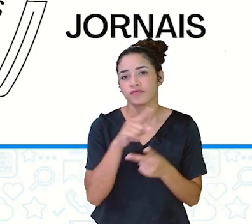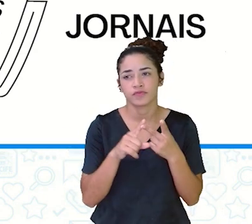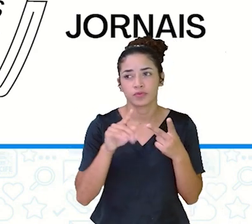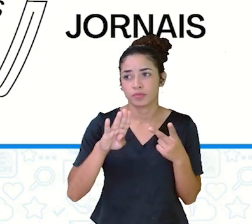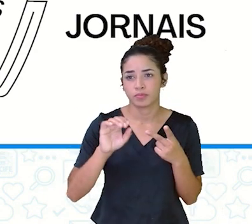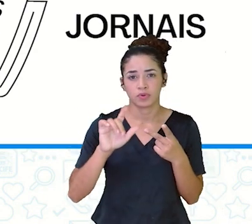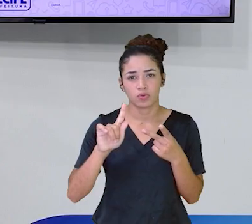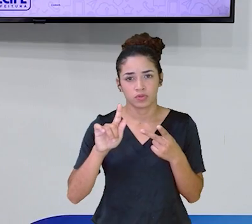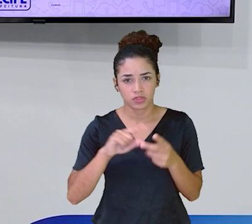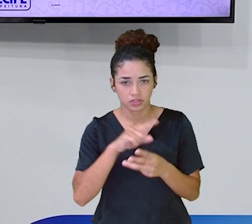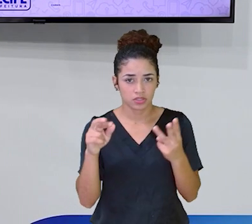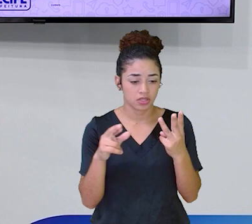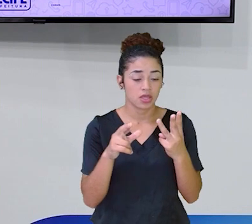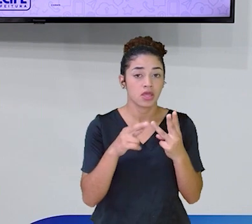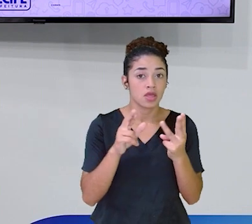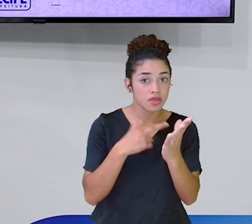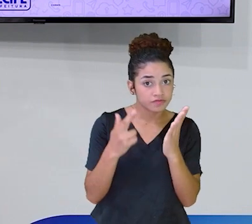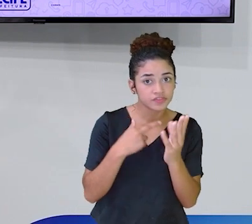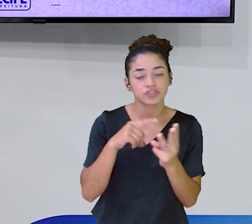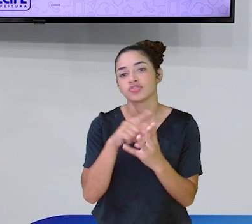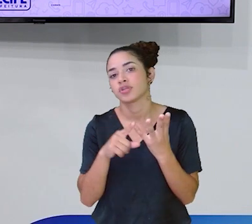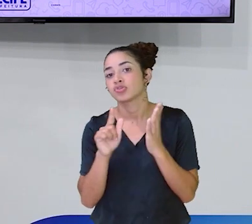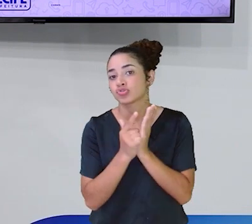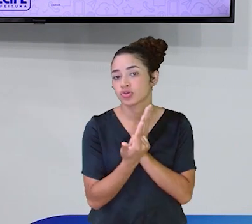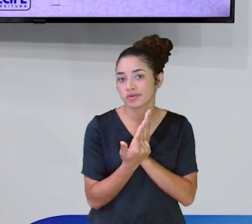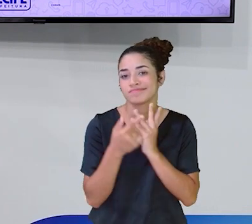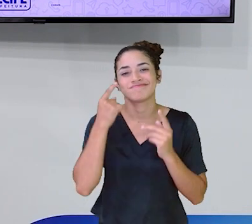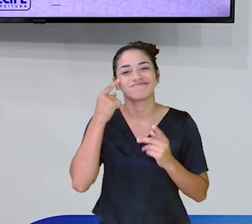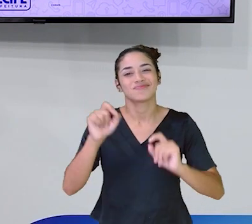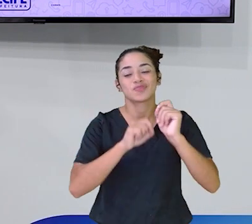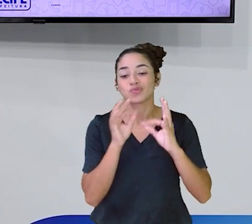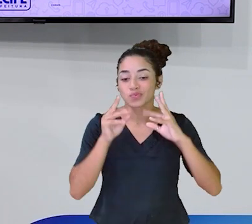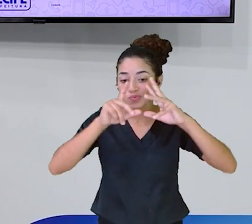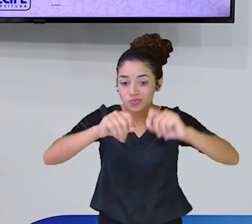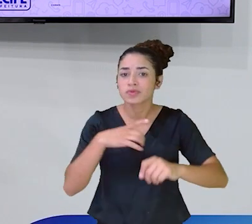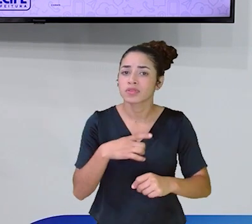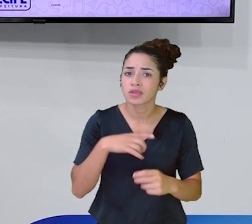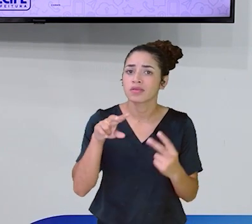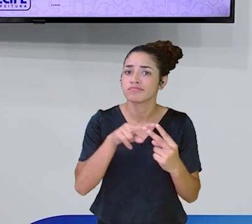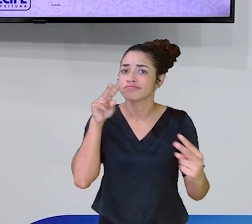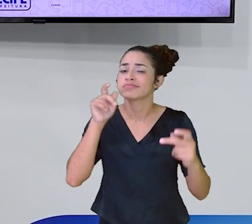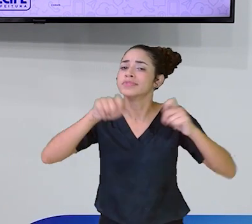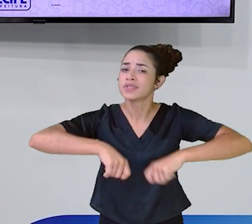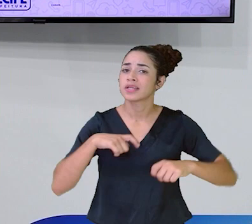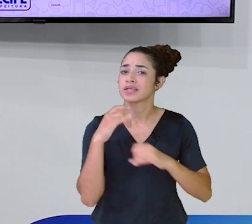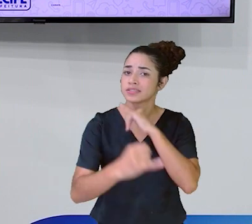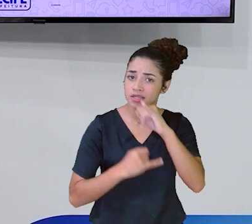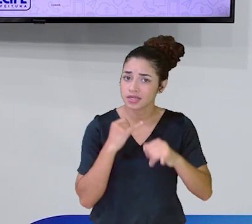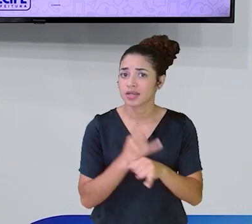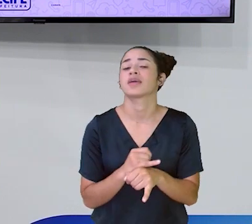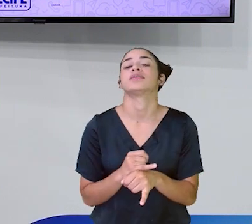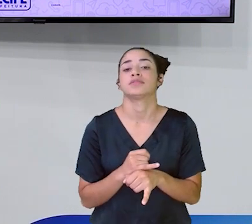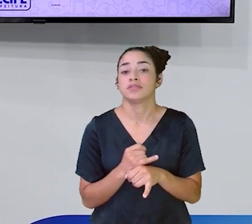revistas, jornais, lembrando que tudo isso hoje em dia tem lá online, de forma online, através